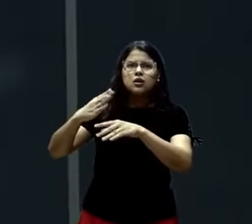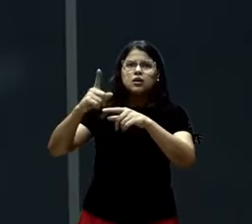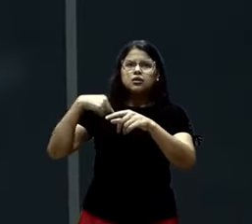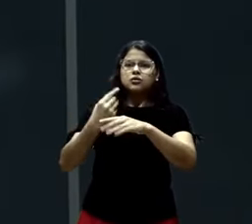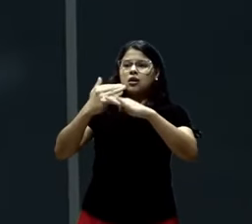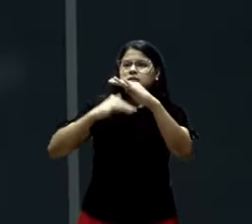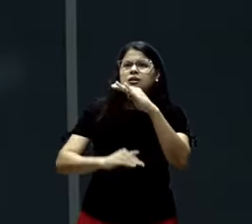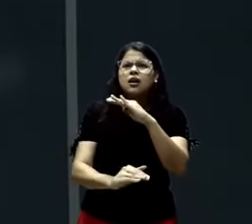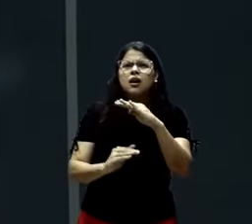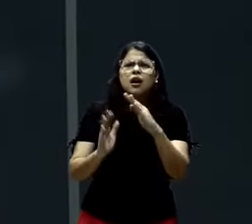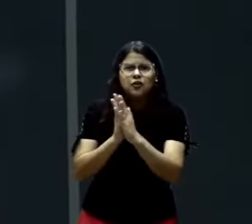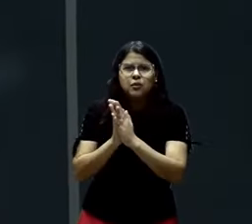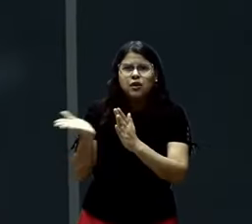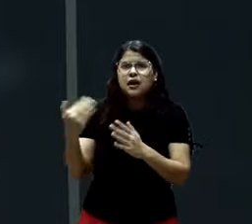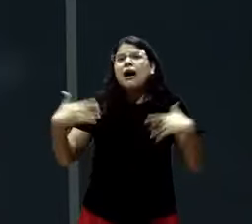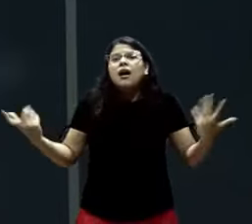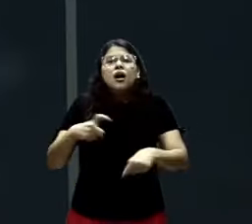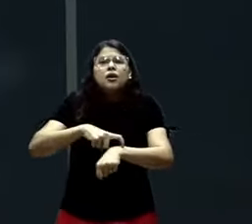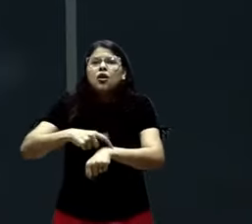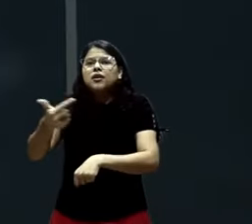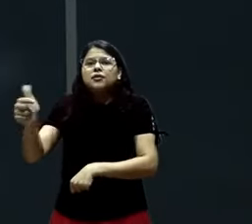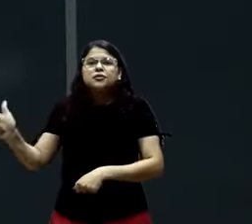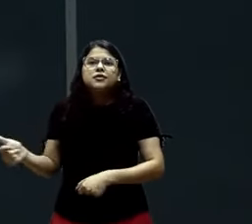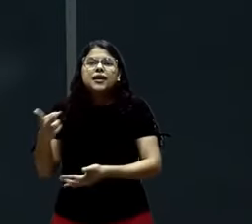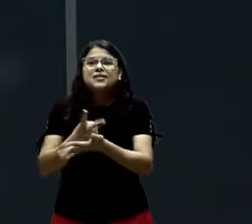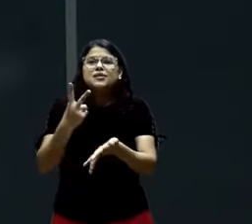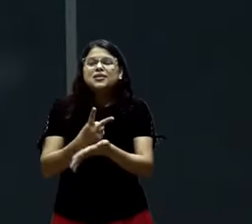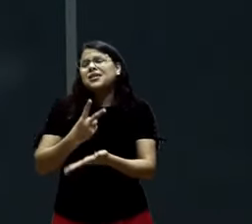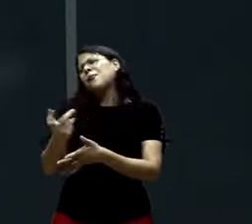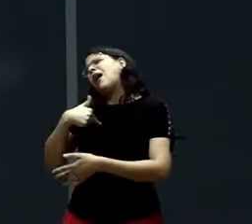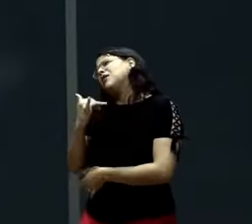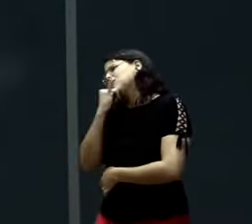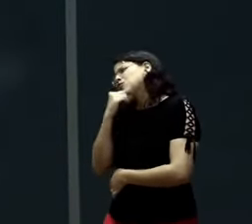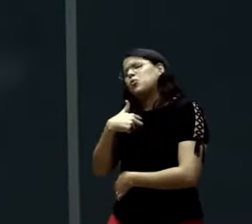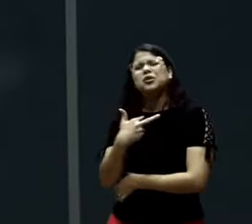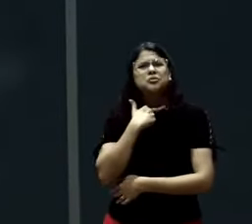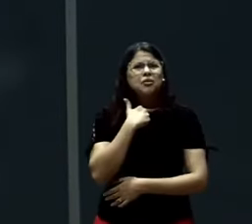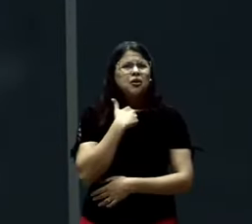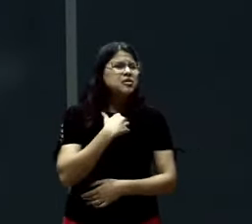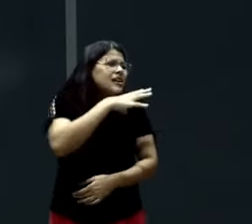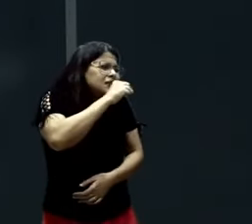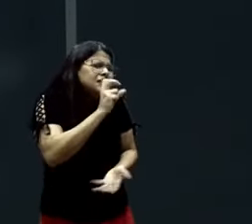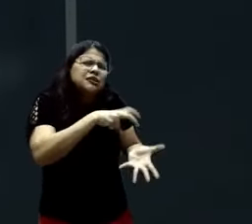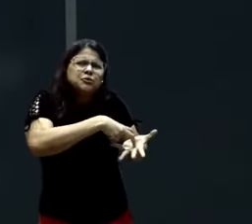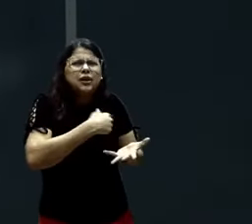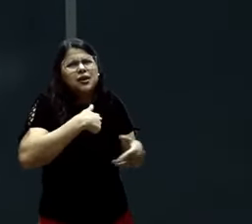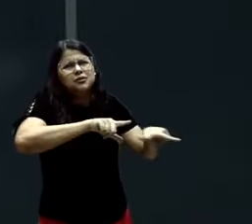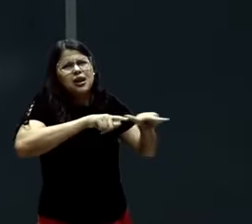hora. Não vamos encontrar um momento para orar. Não vamos. Não